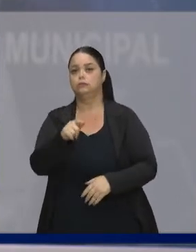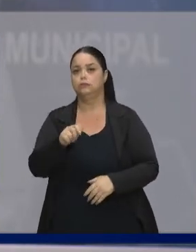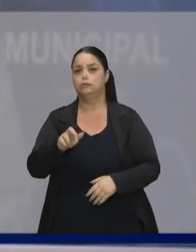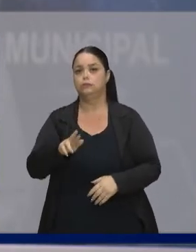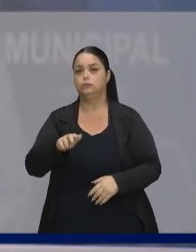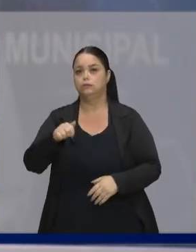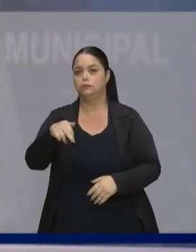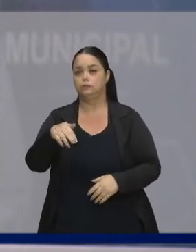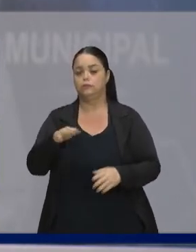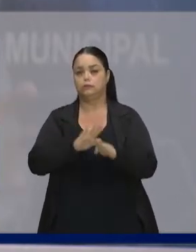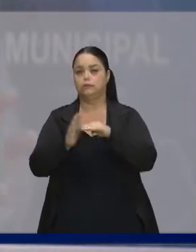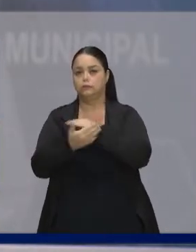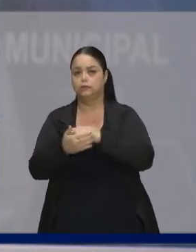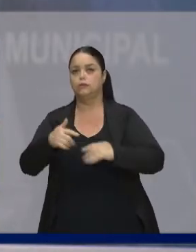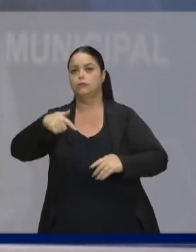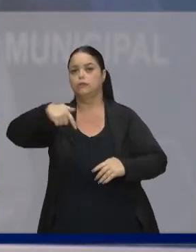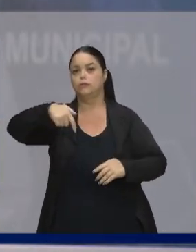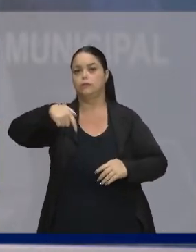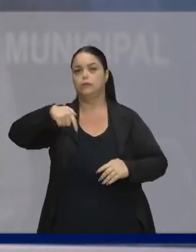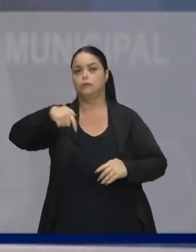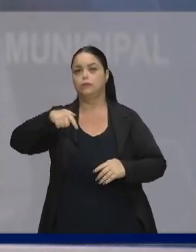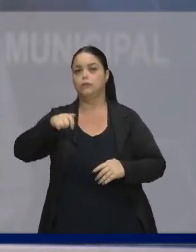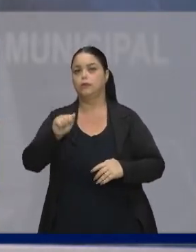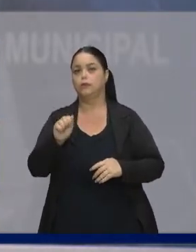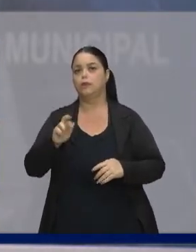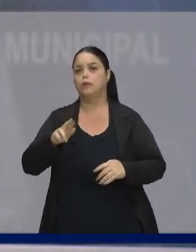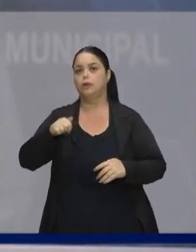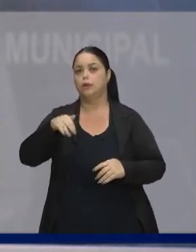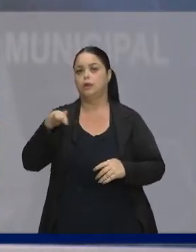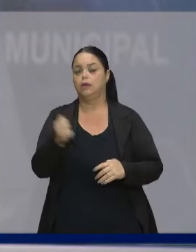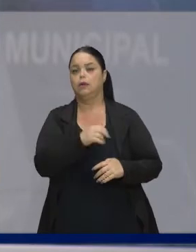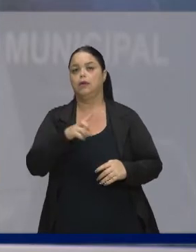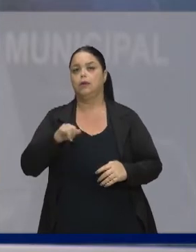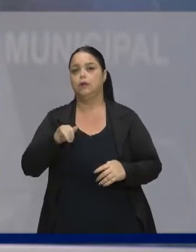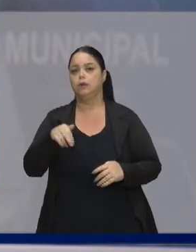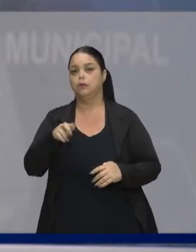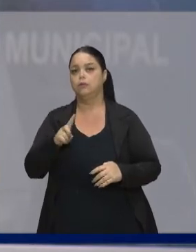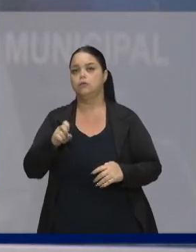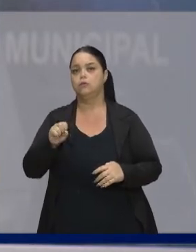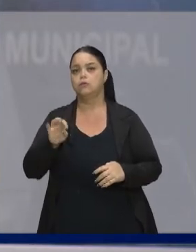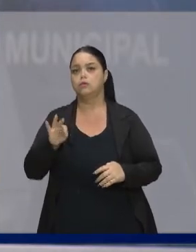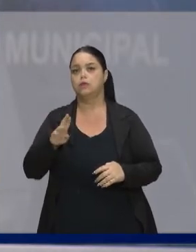sendo construída. Essa escola vai ser lá na Rua